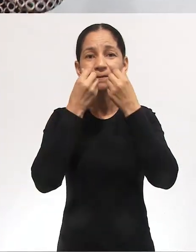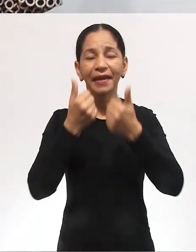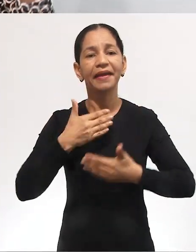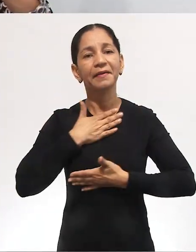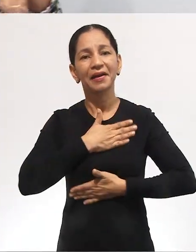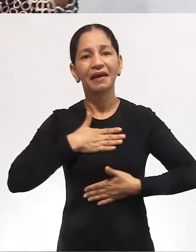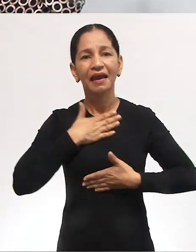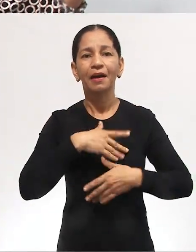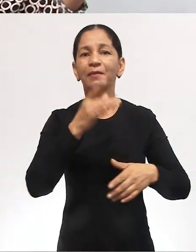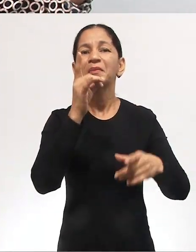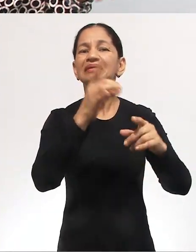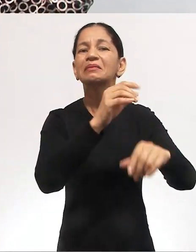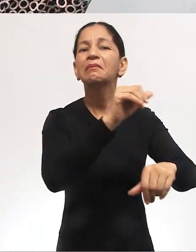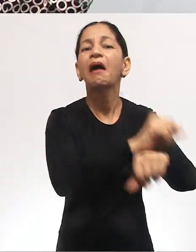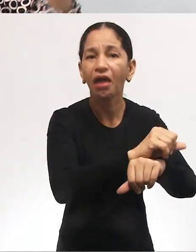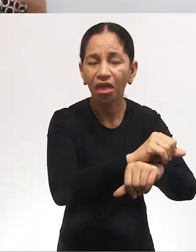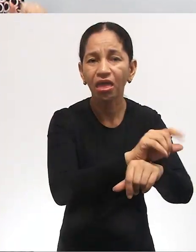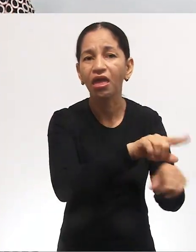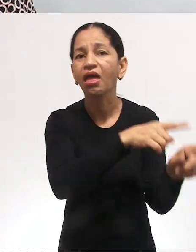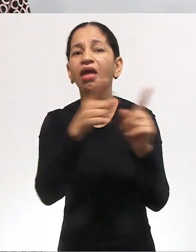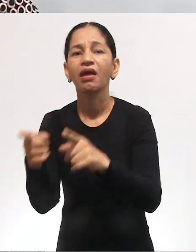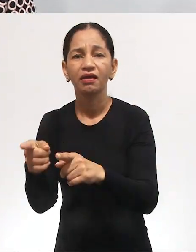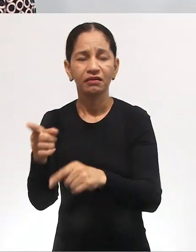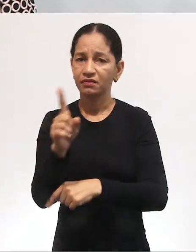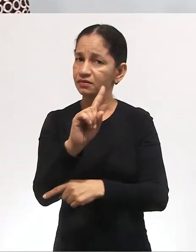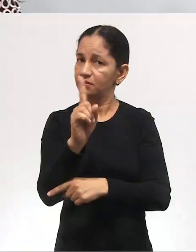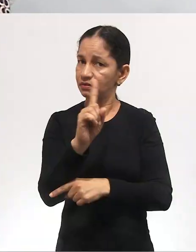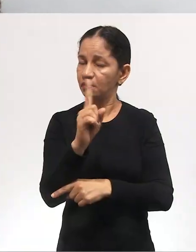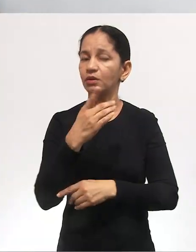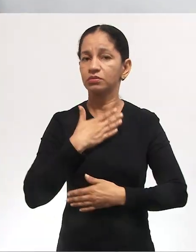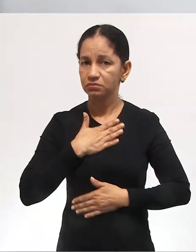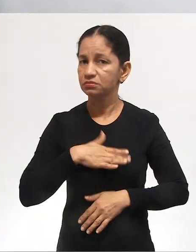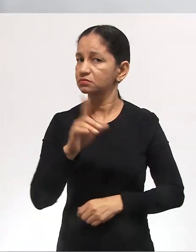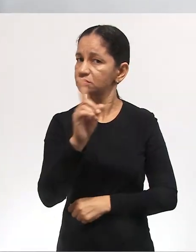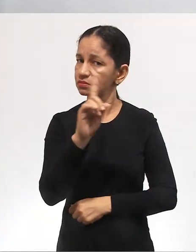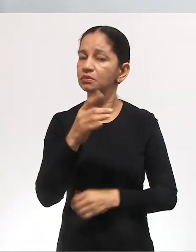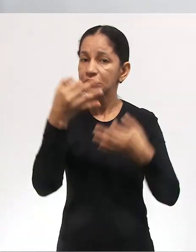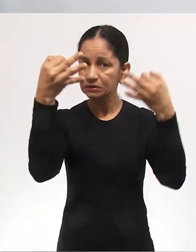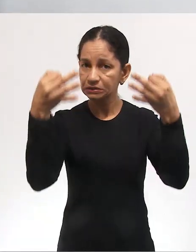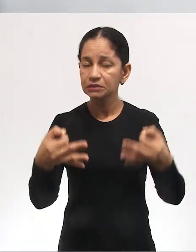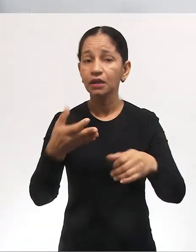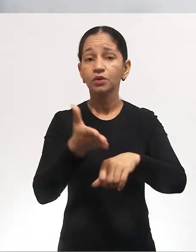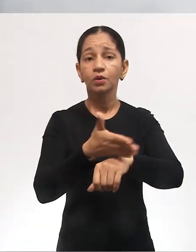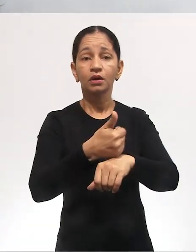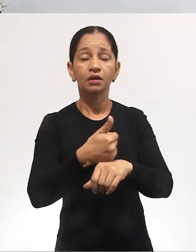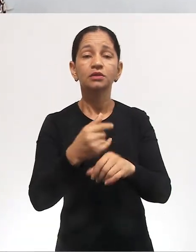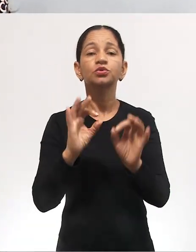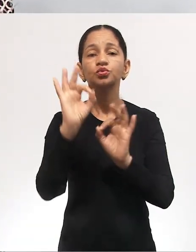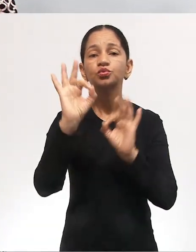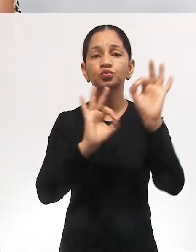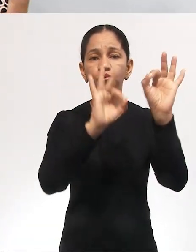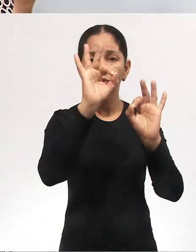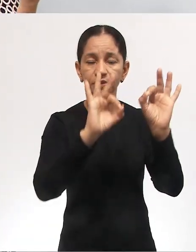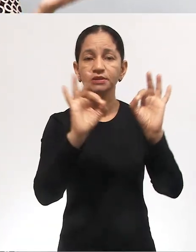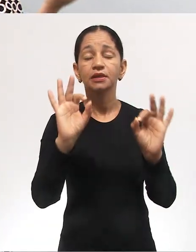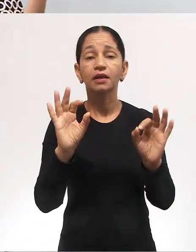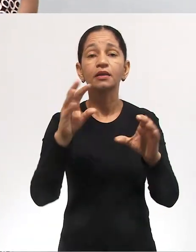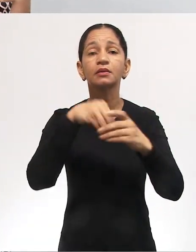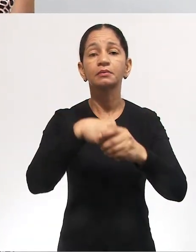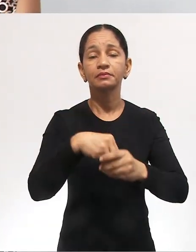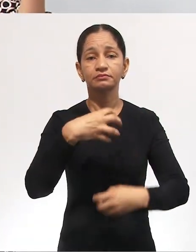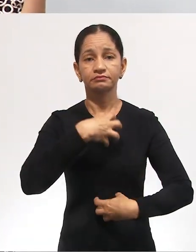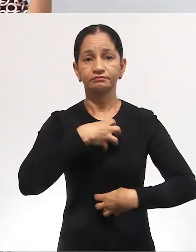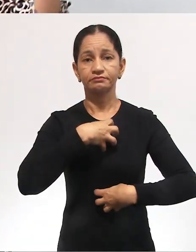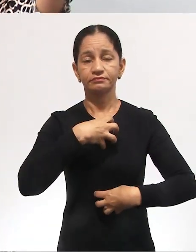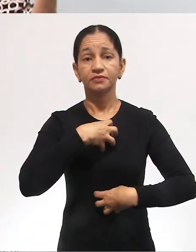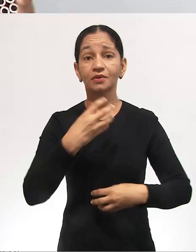parar o que está fazendo estátua, vamos lá fazer ginástica, né? Então precisa ter toda essa prévia antes para que eles possam ativar essa questão de